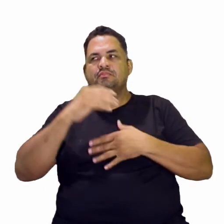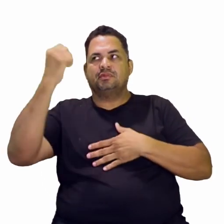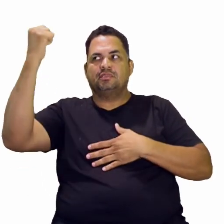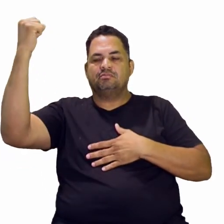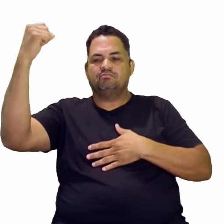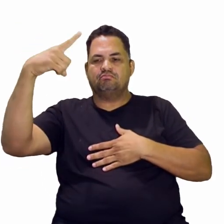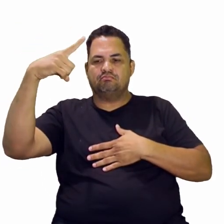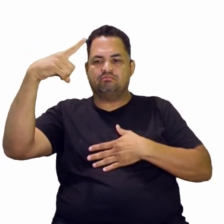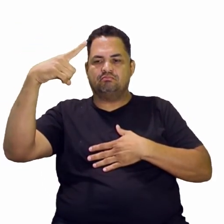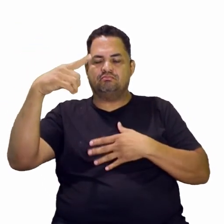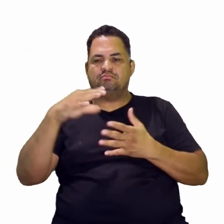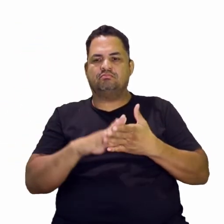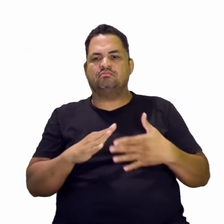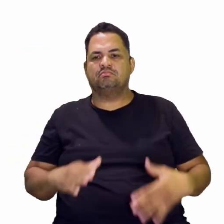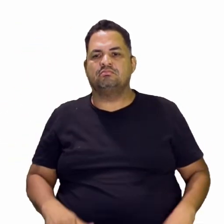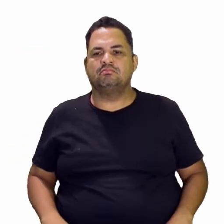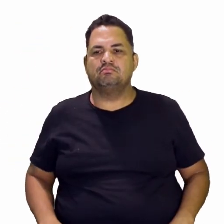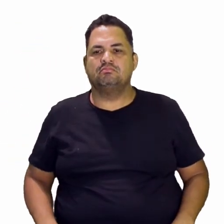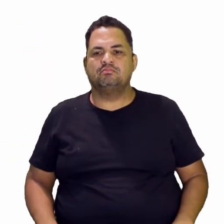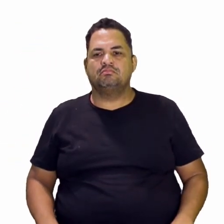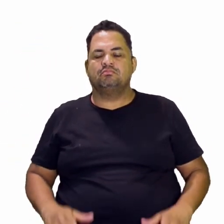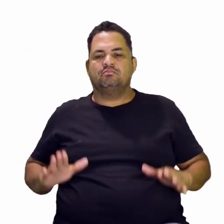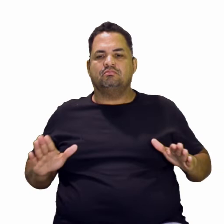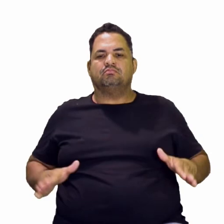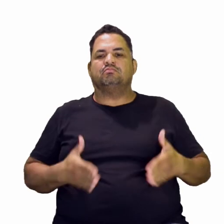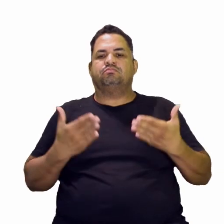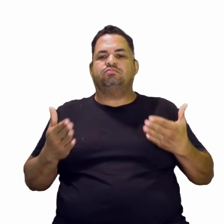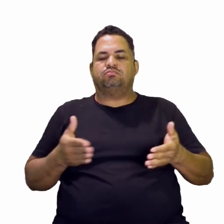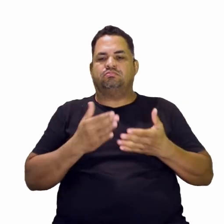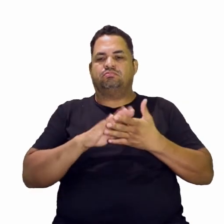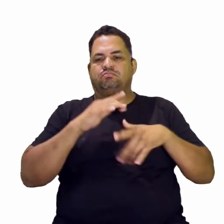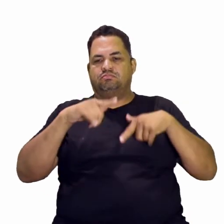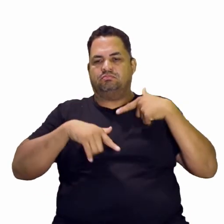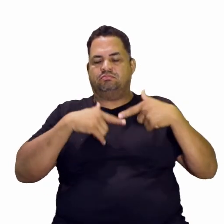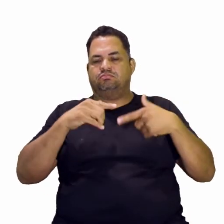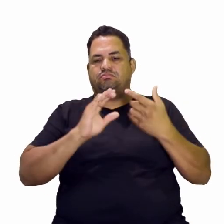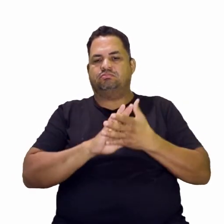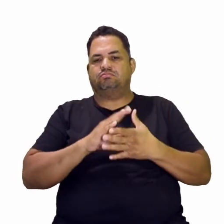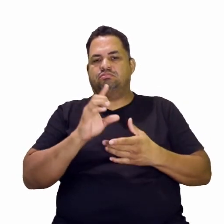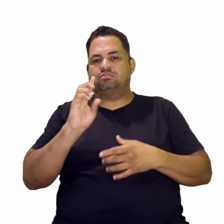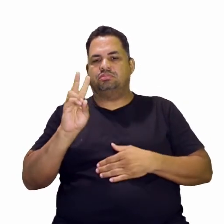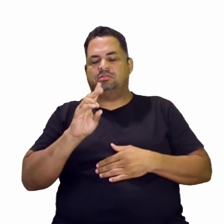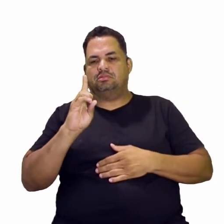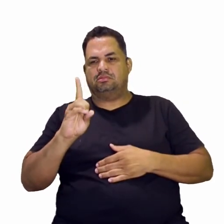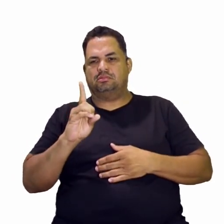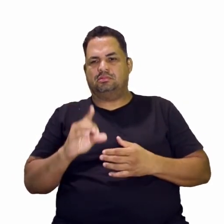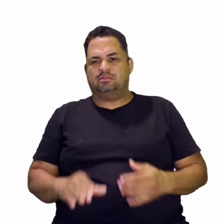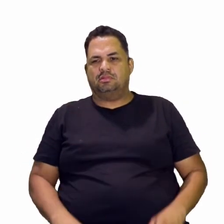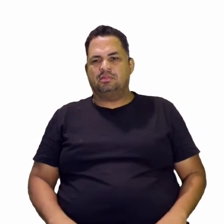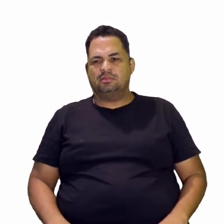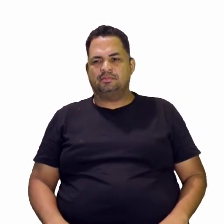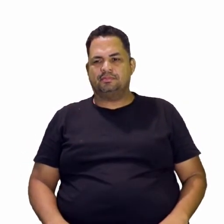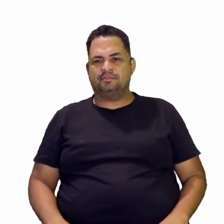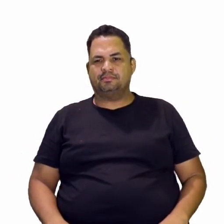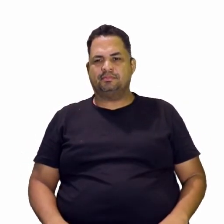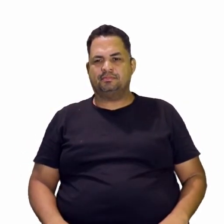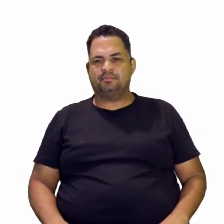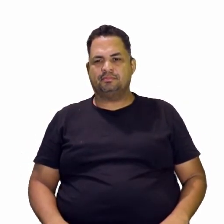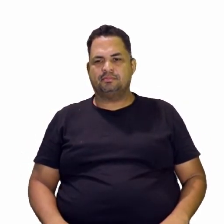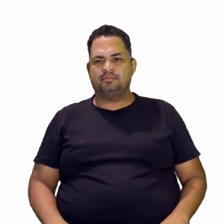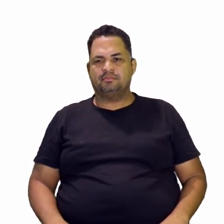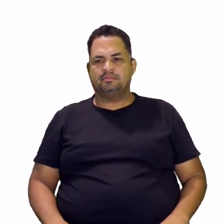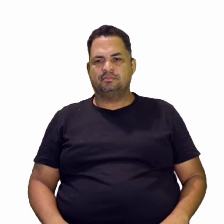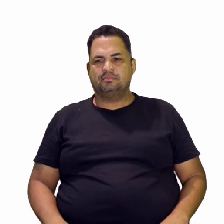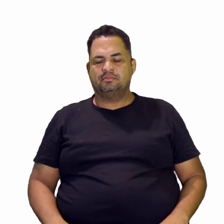sol. Então, tomar um banhozinho, né, vai estimular essa produção dessa vitamina no nosso organismo. Então, é fácil, né, você fazer isso. Então, se